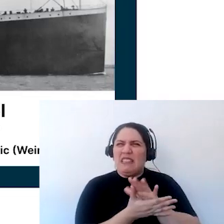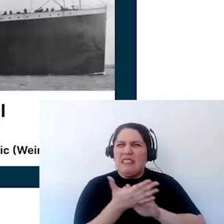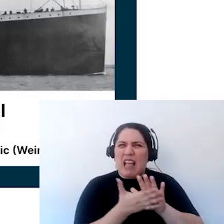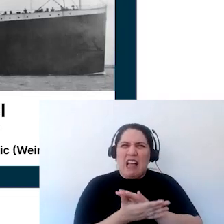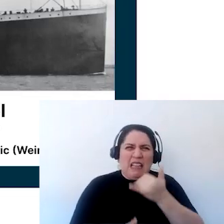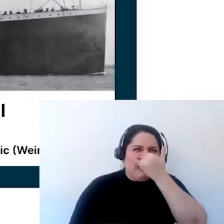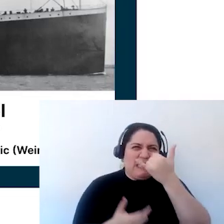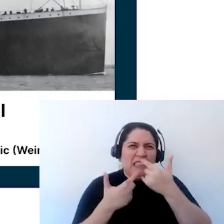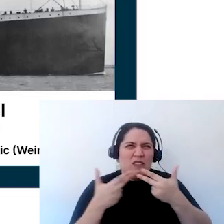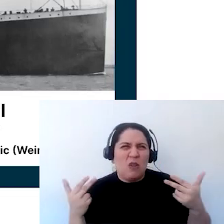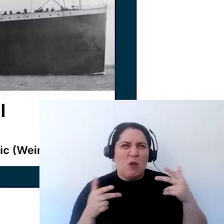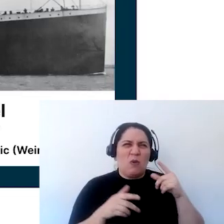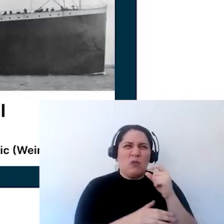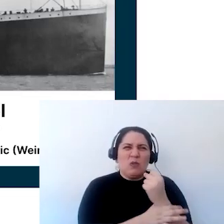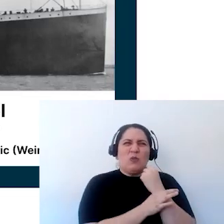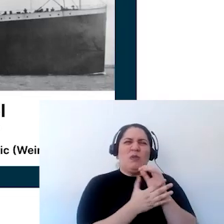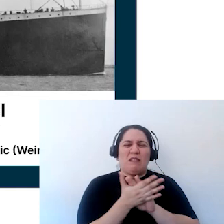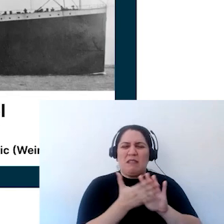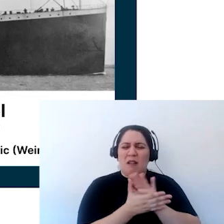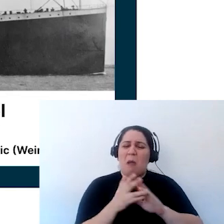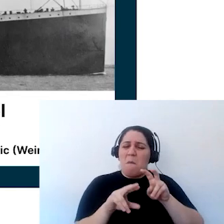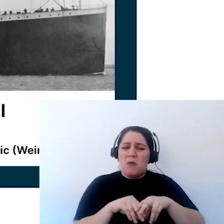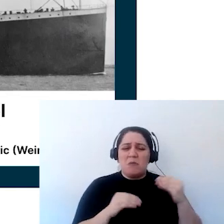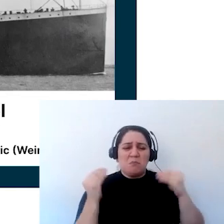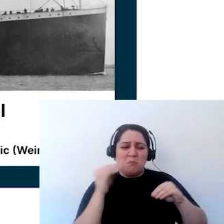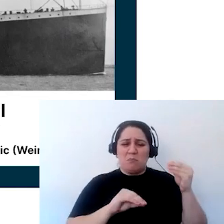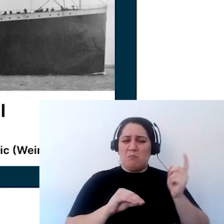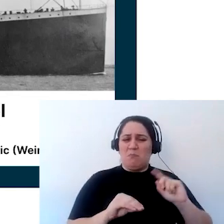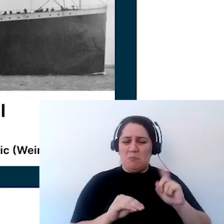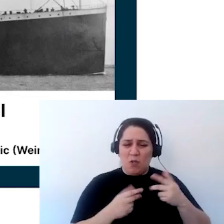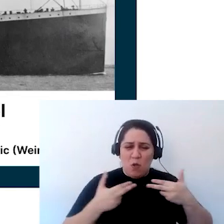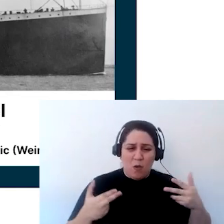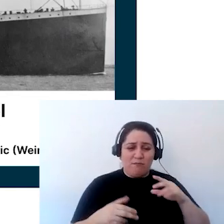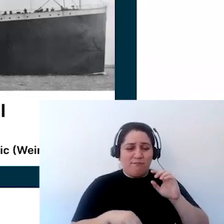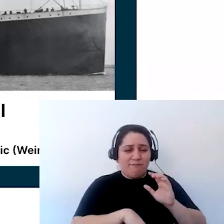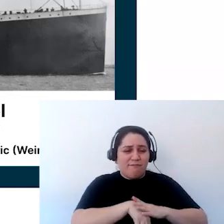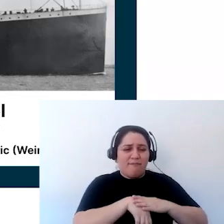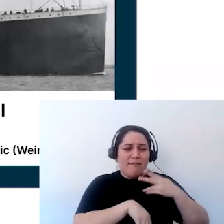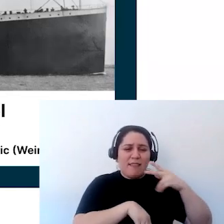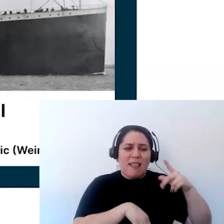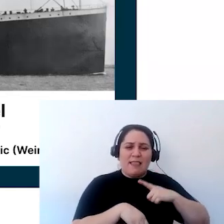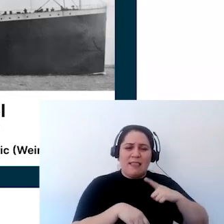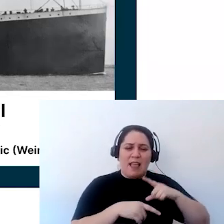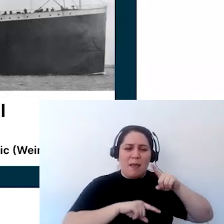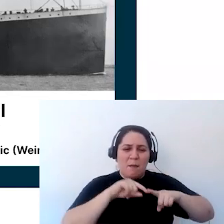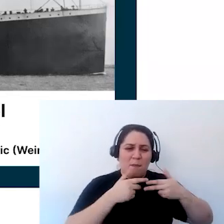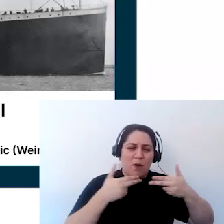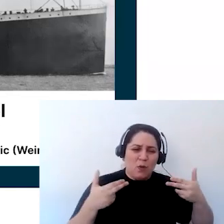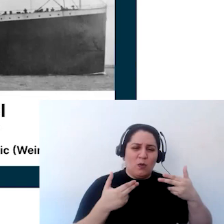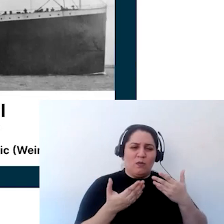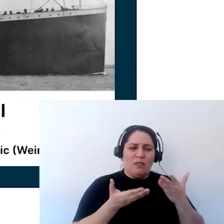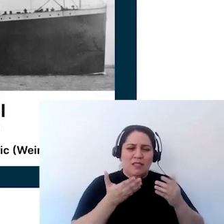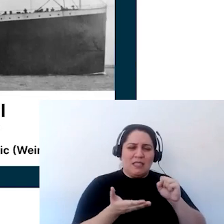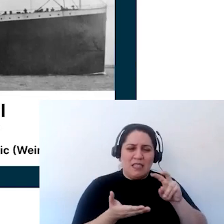não priorizarem a segurança desde as etapas iniciais do desenvolvimento de seus produtos e serviços. Mas e aí, então, como é que elas estão